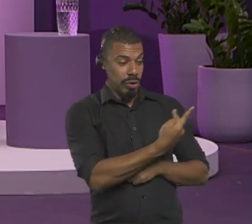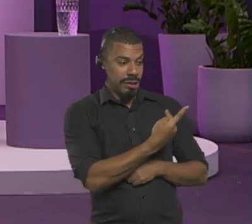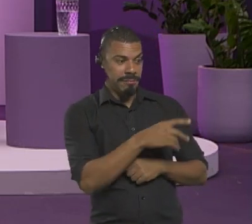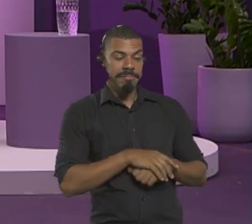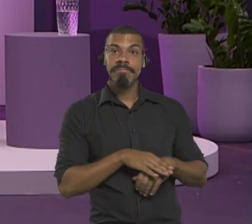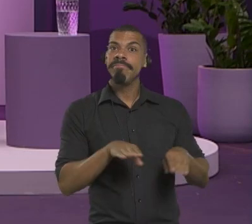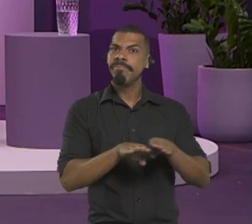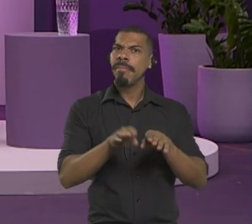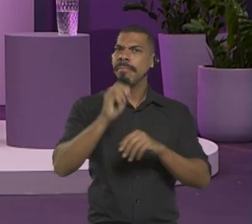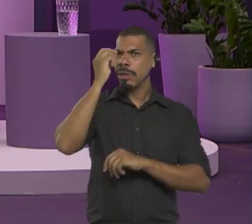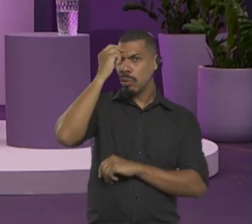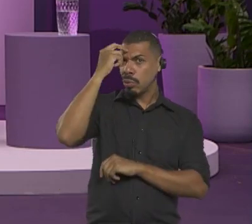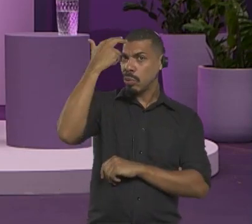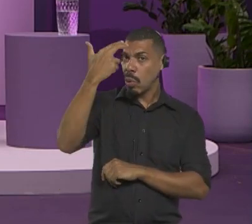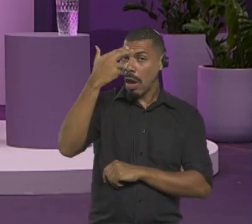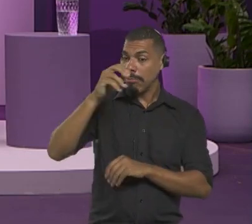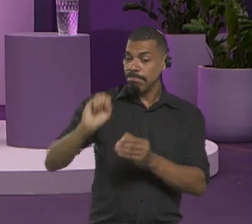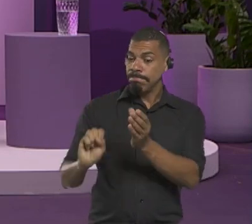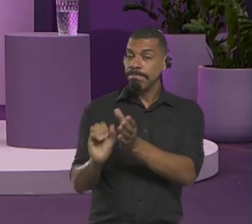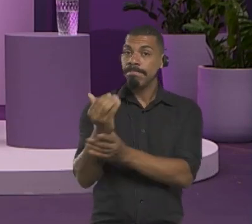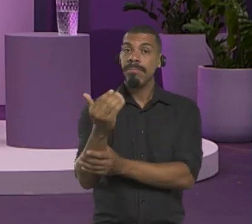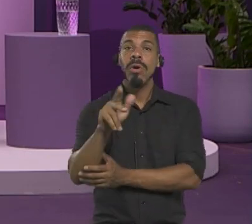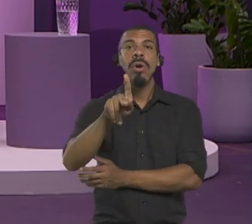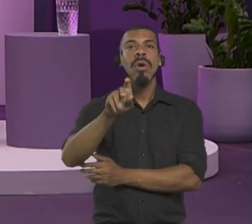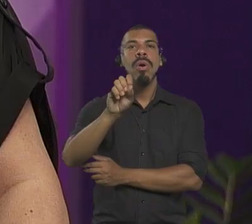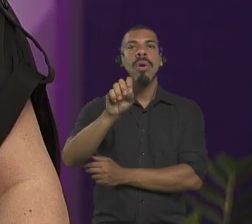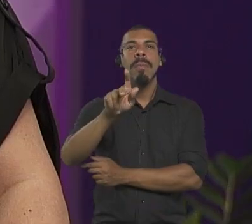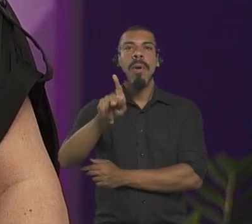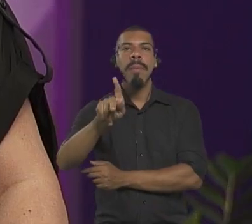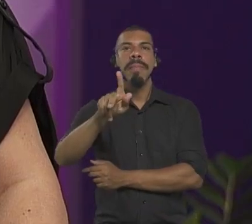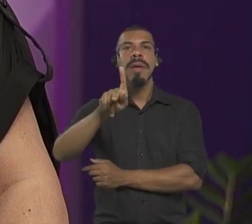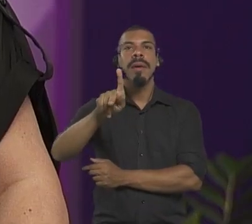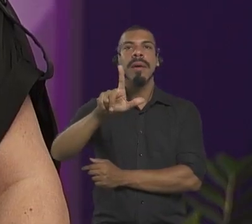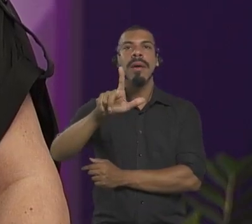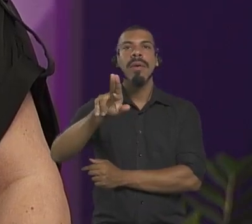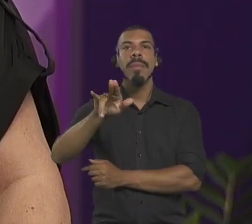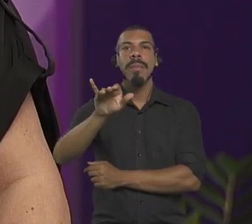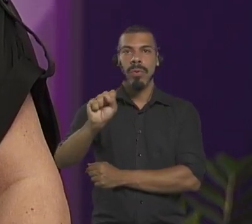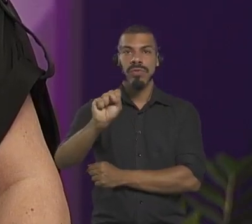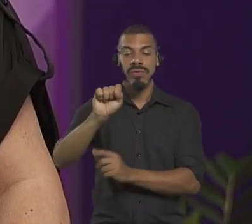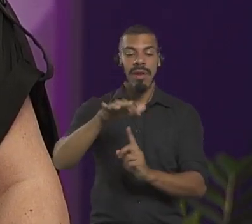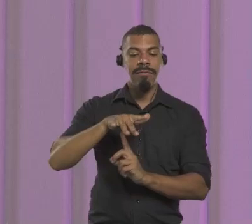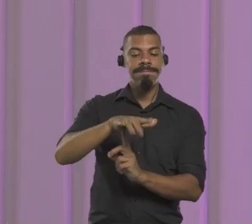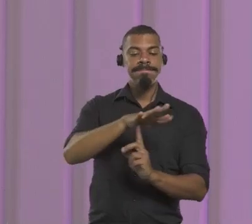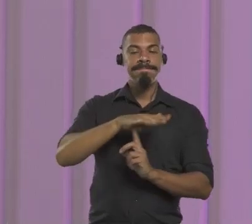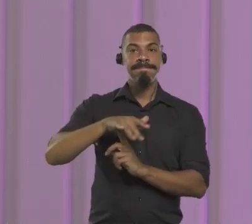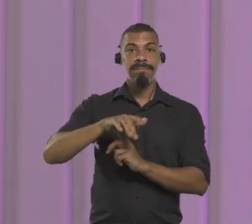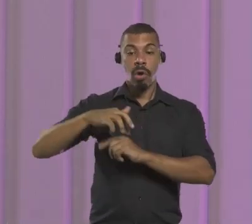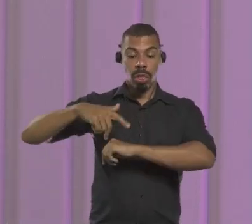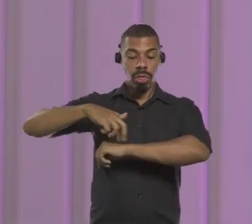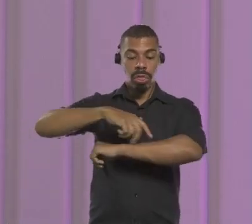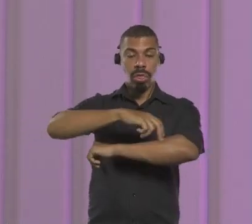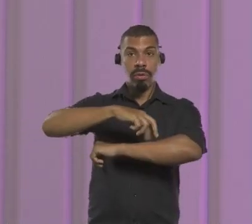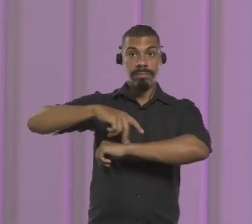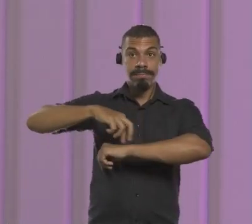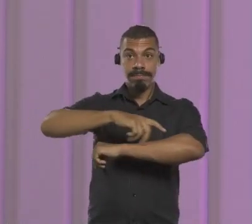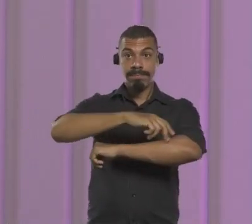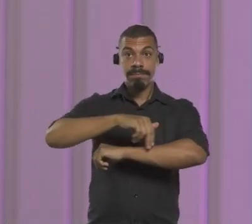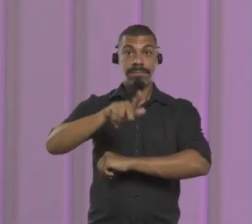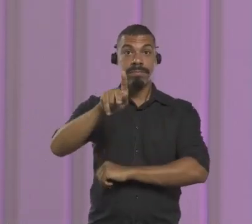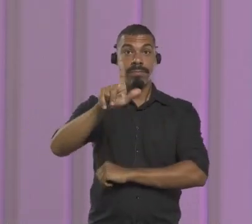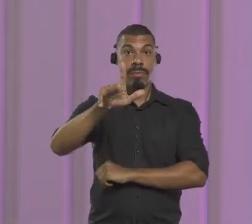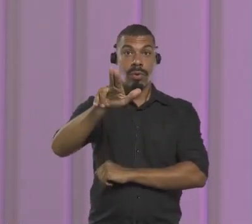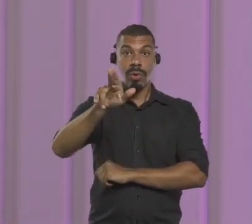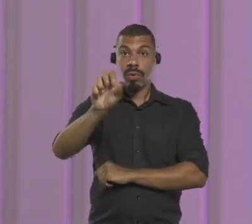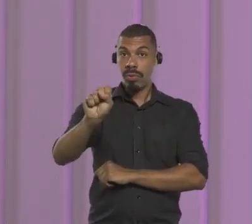agitadora cultural, e ela criou o Pop Plus, que é a maior feira de moda e cultura plus size